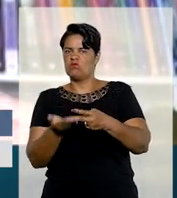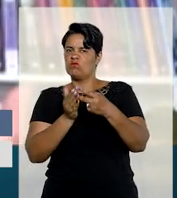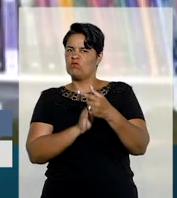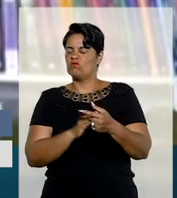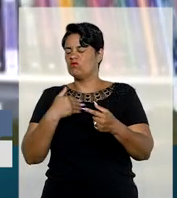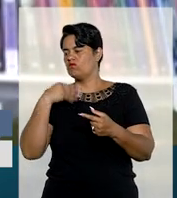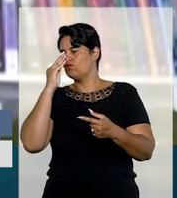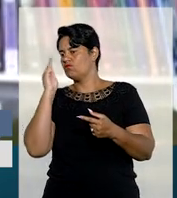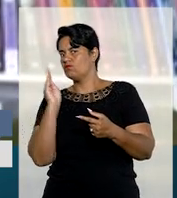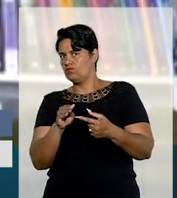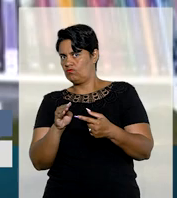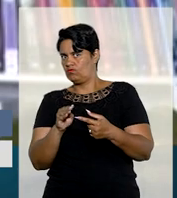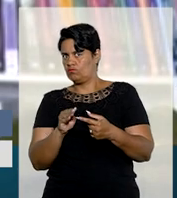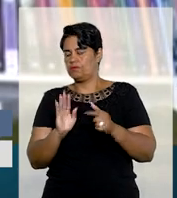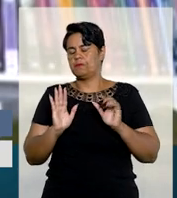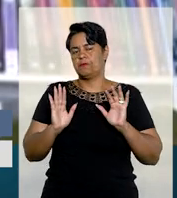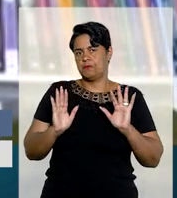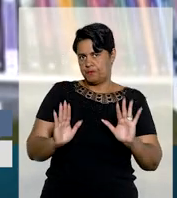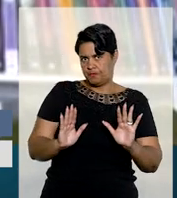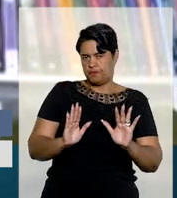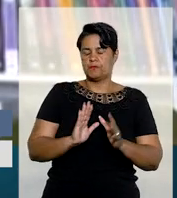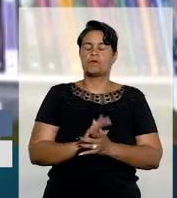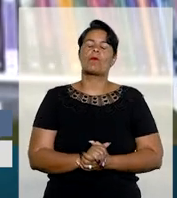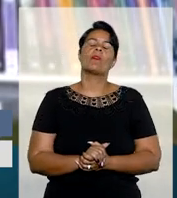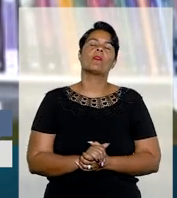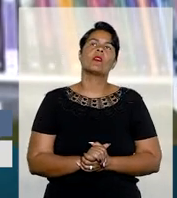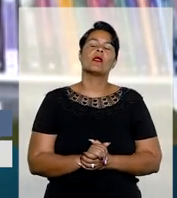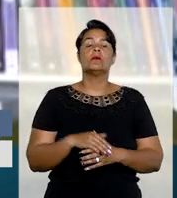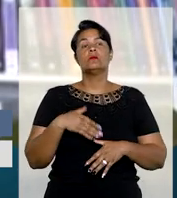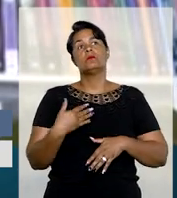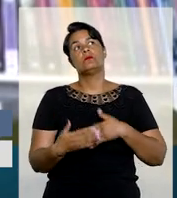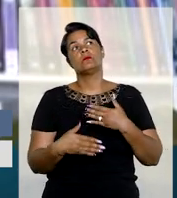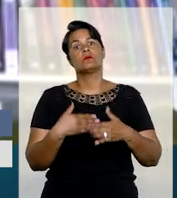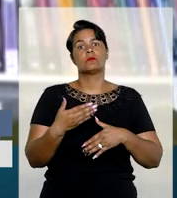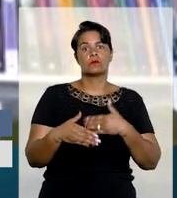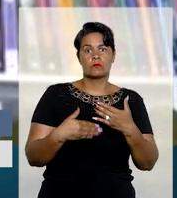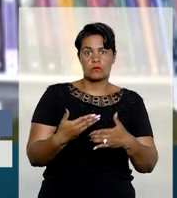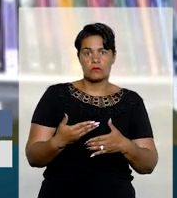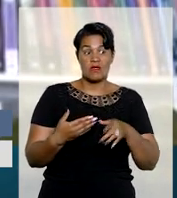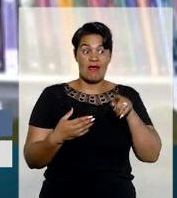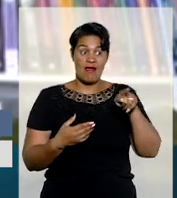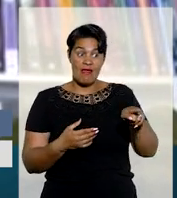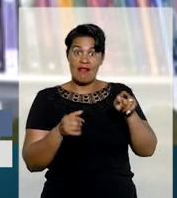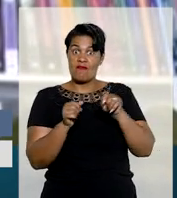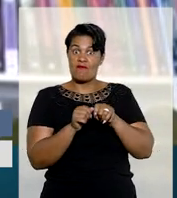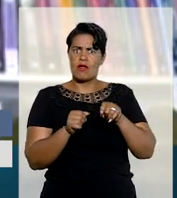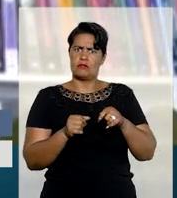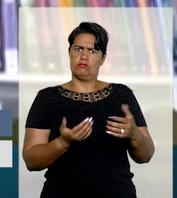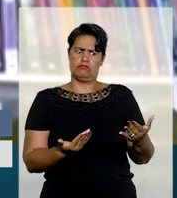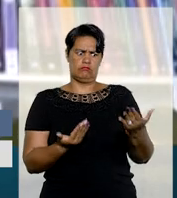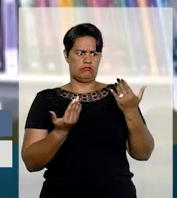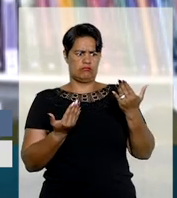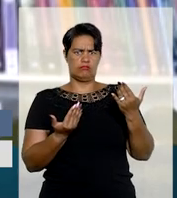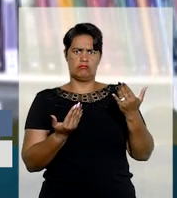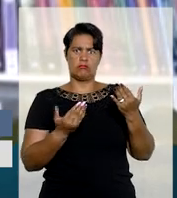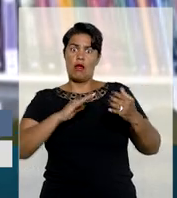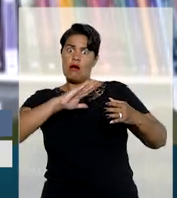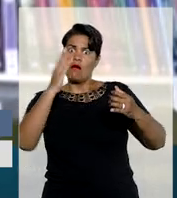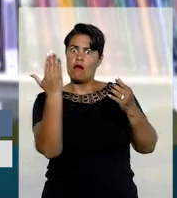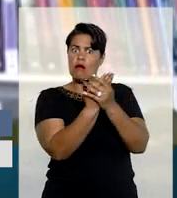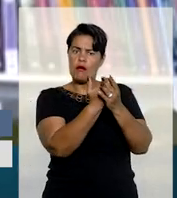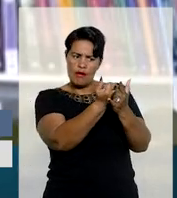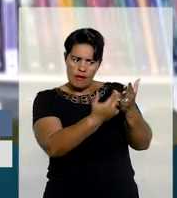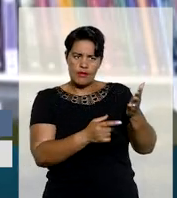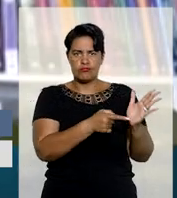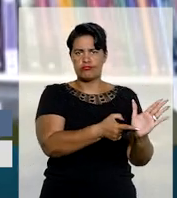do outro fundamento. Se omite, portanto, quanto a um dos fundamentos trazidos pela parte. Quando a parte opõe os embargos de declaração, ela